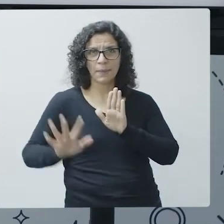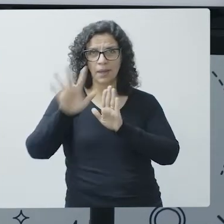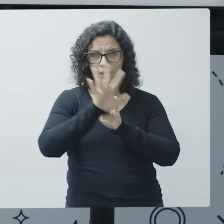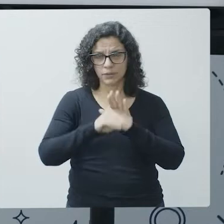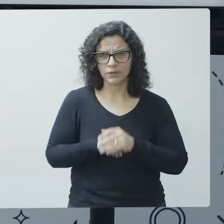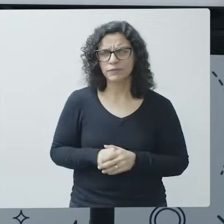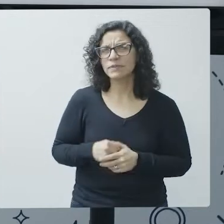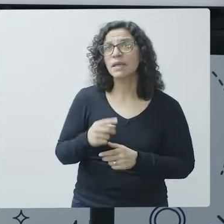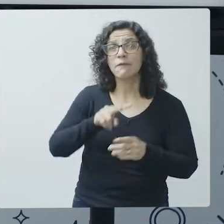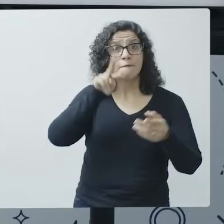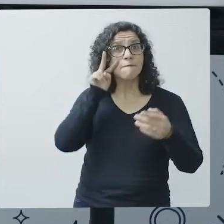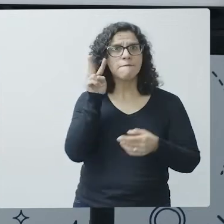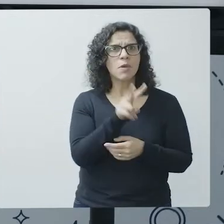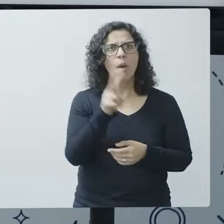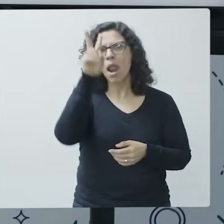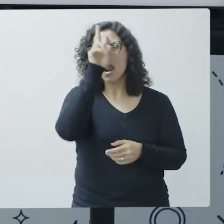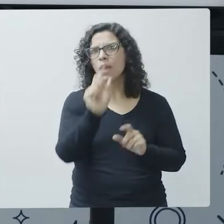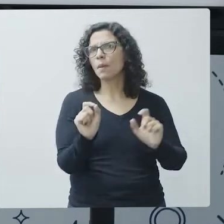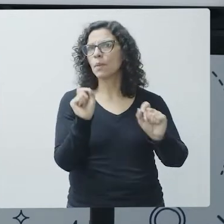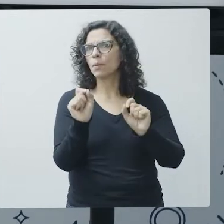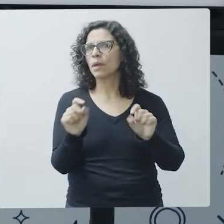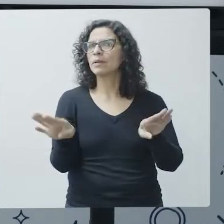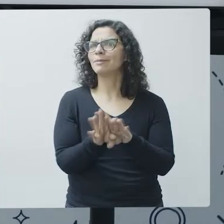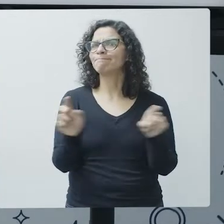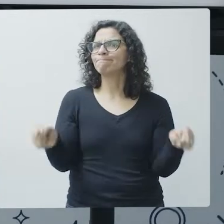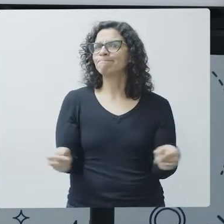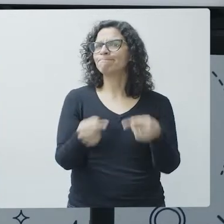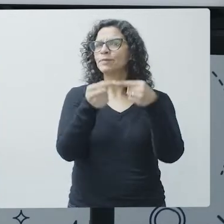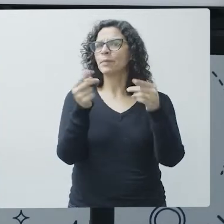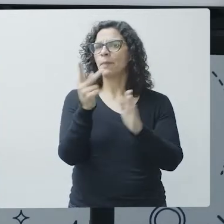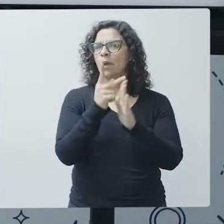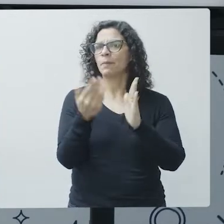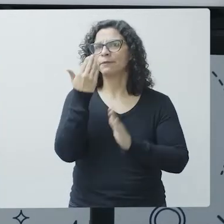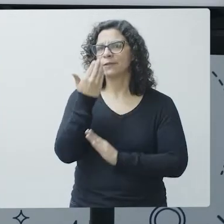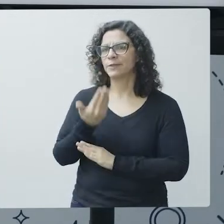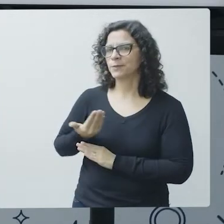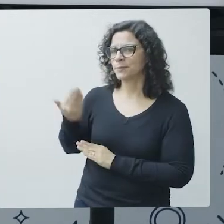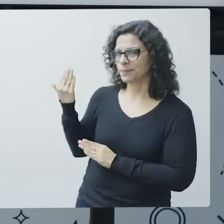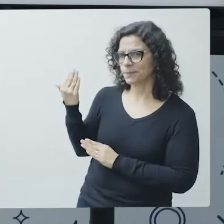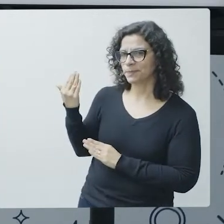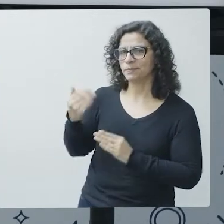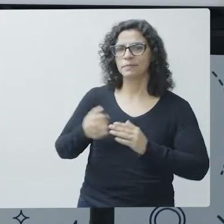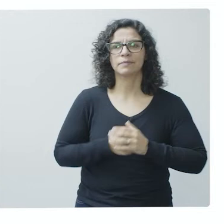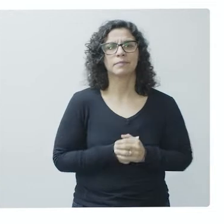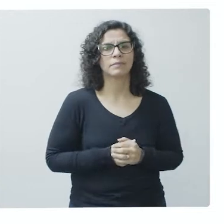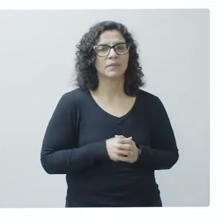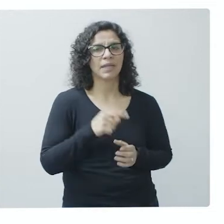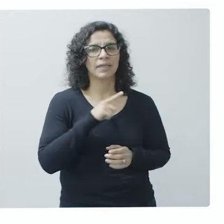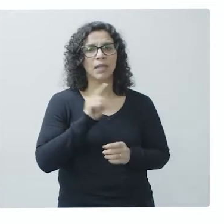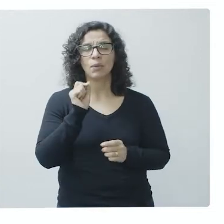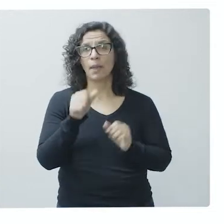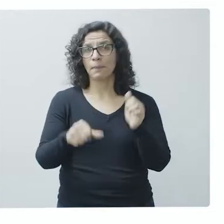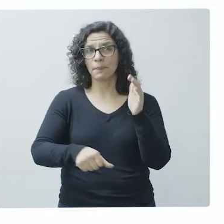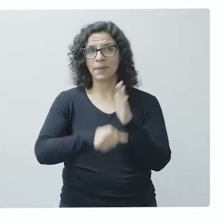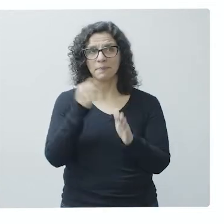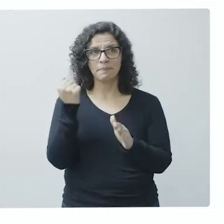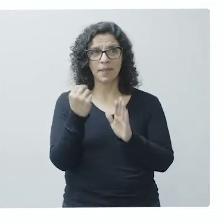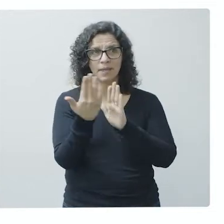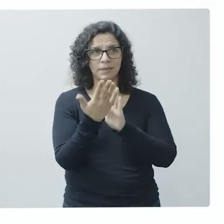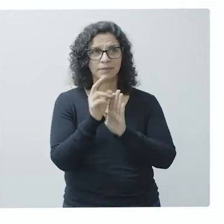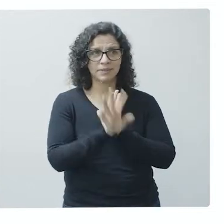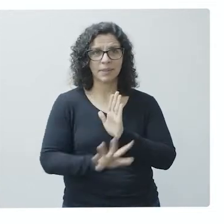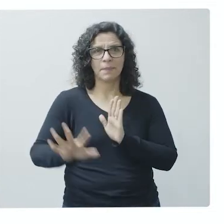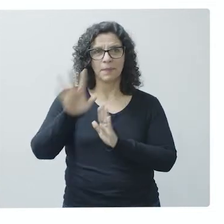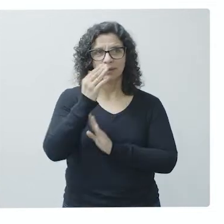vem à sua mente? Tem tudo a ver com o nosso poema. Olha só, nós temos a nossa primeira